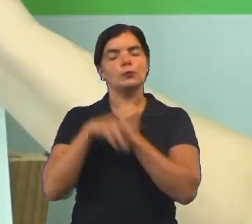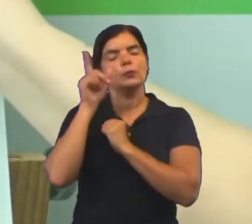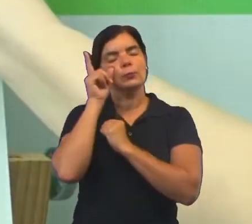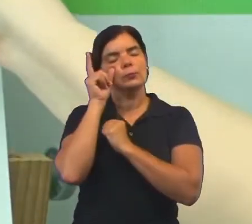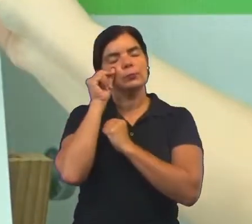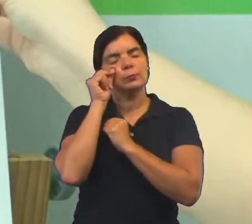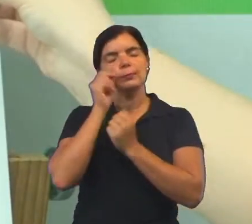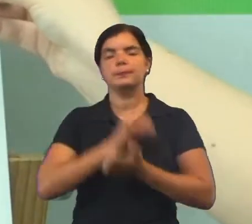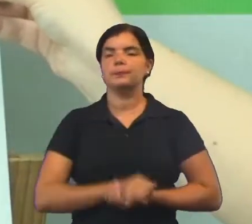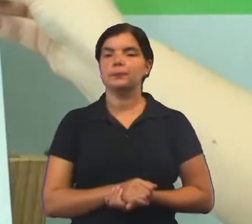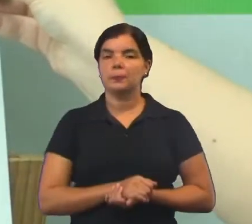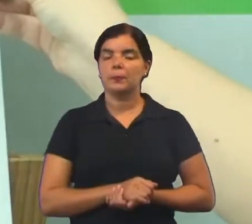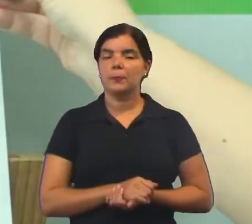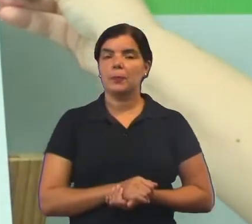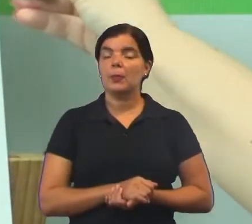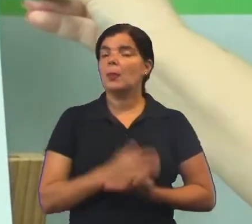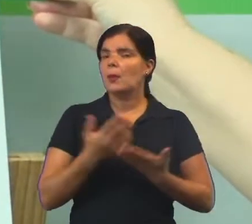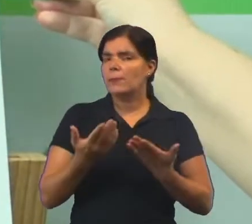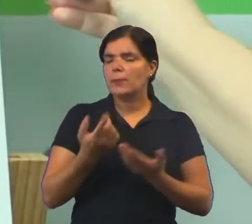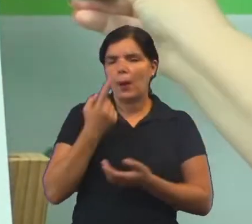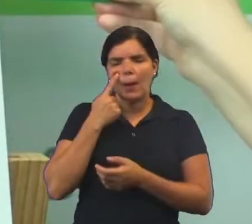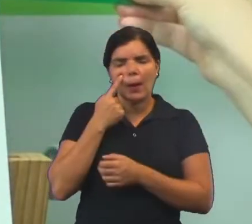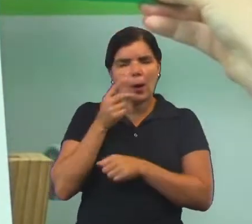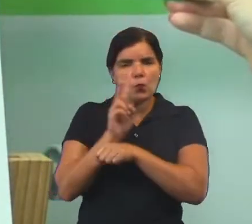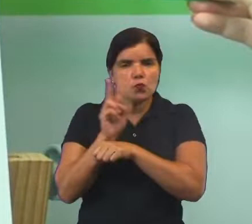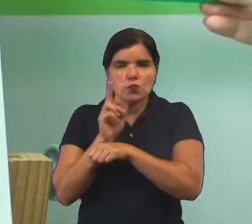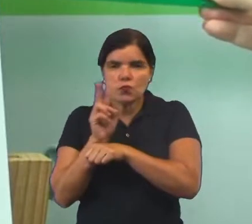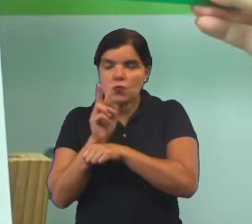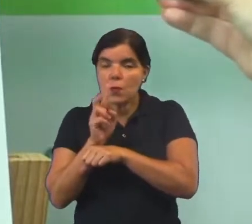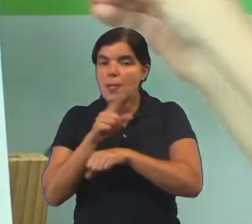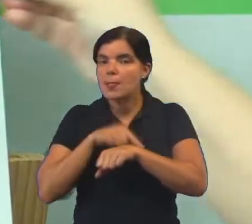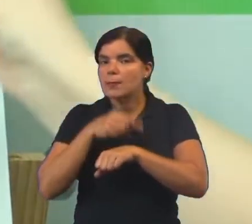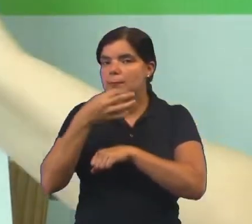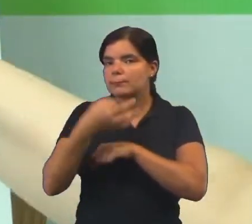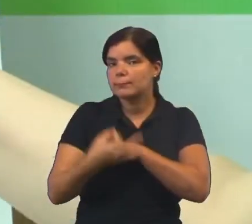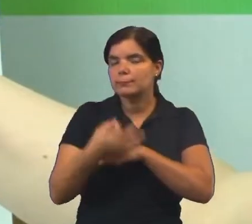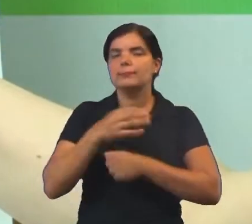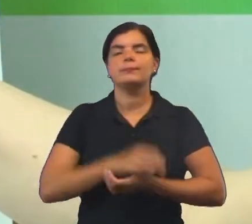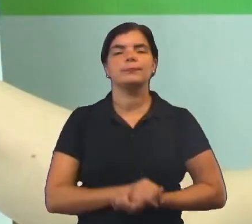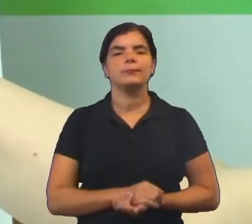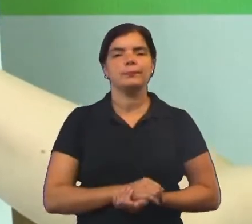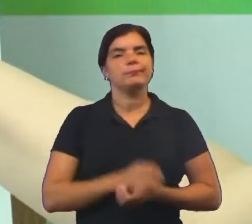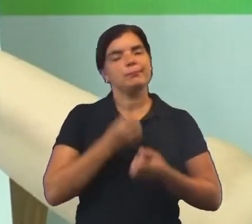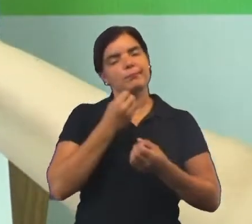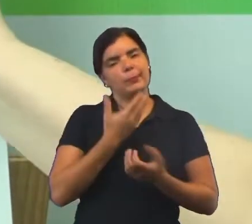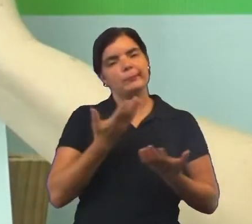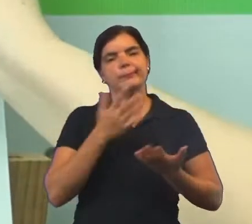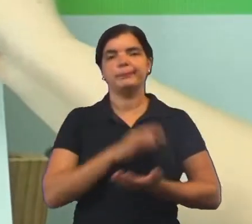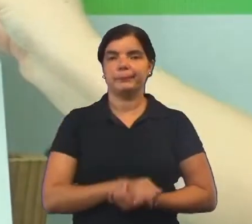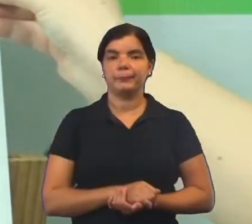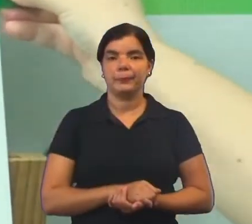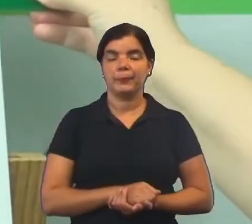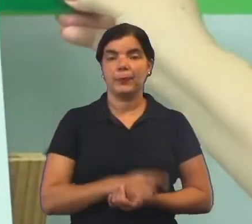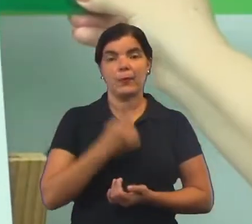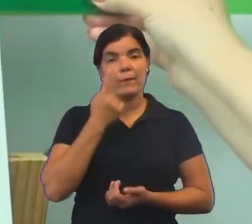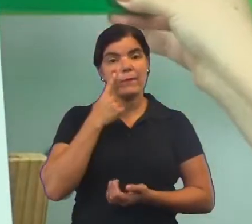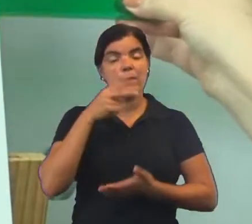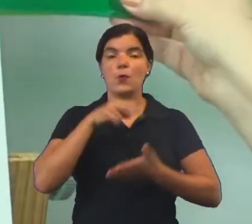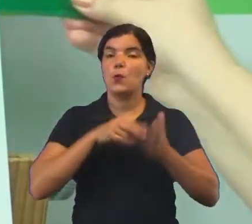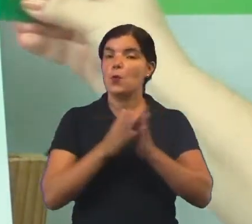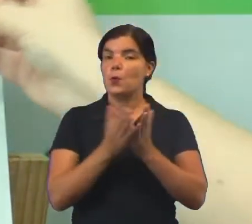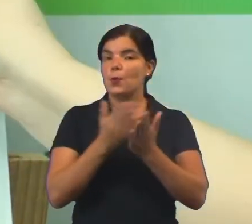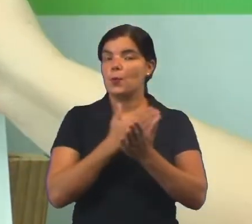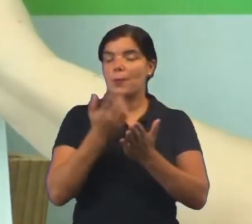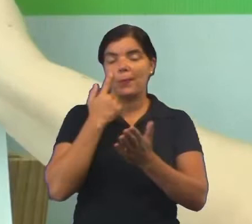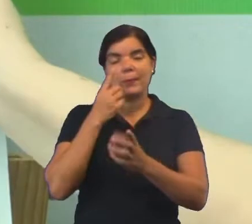soneca. Ficaram de tocaia e na hora certa eles, bom, acompanhe esse livro